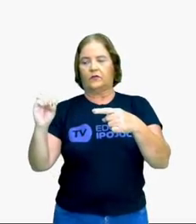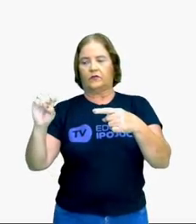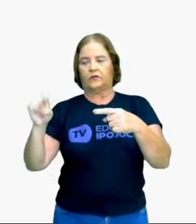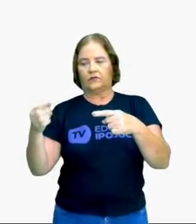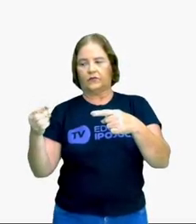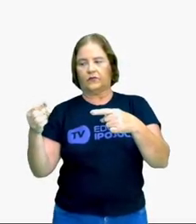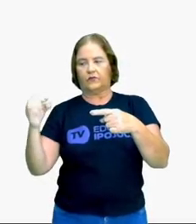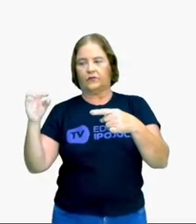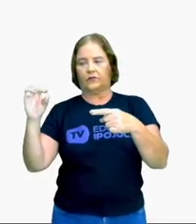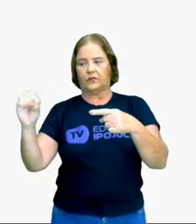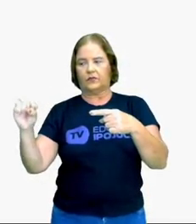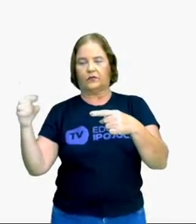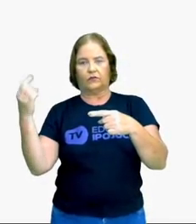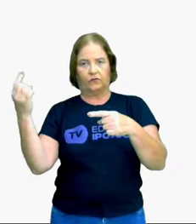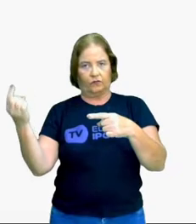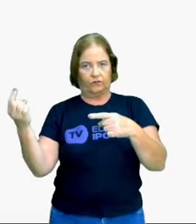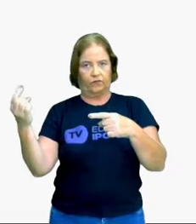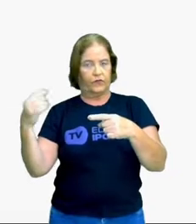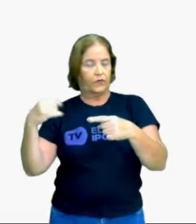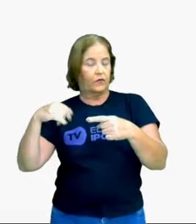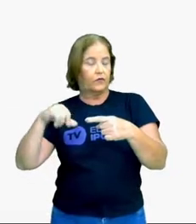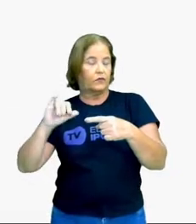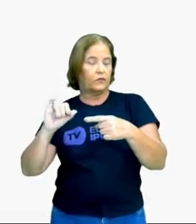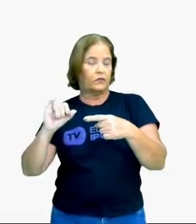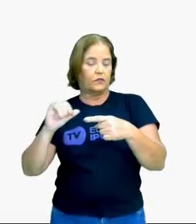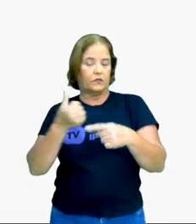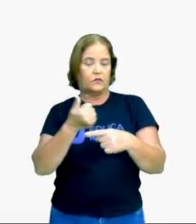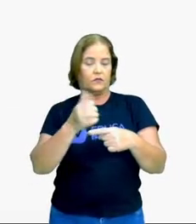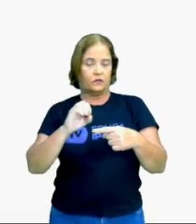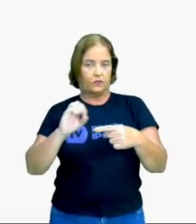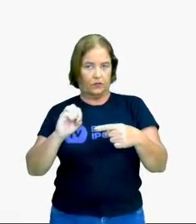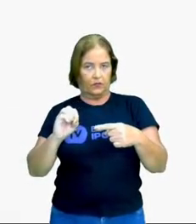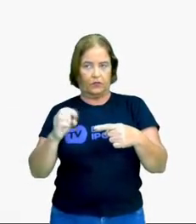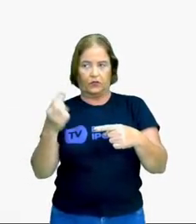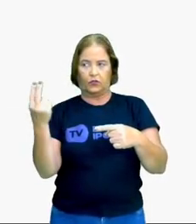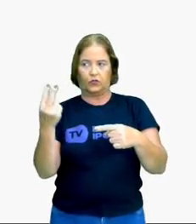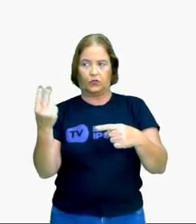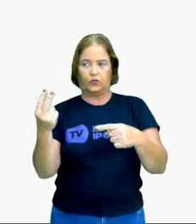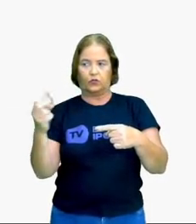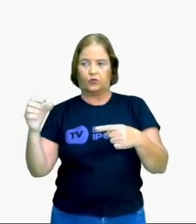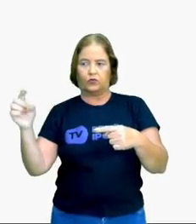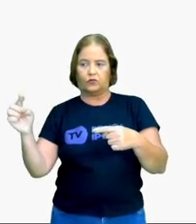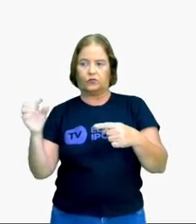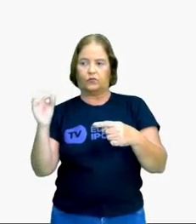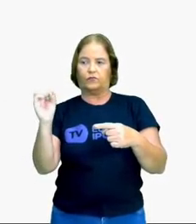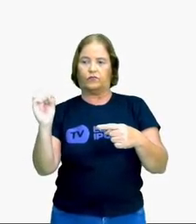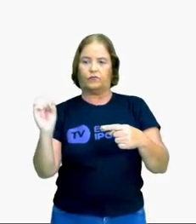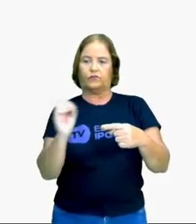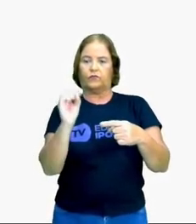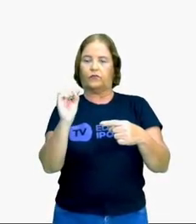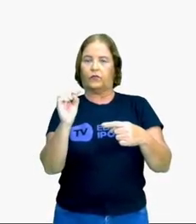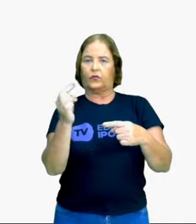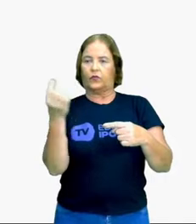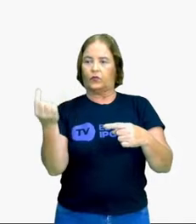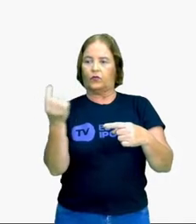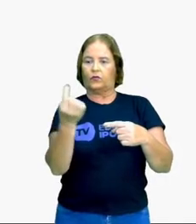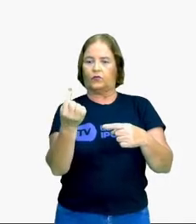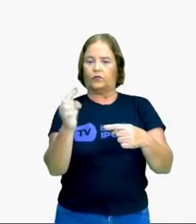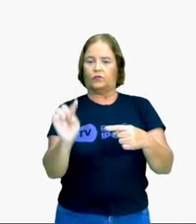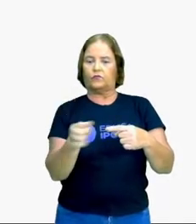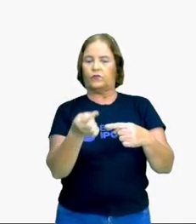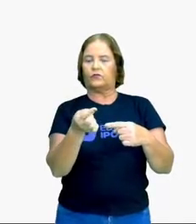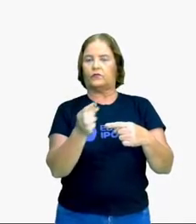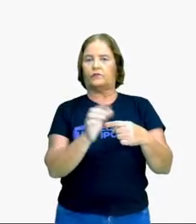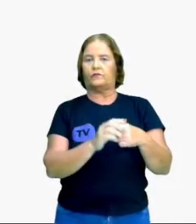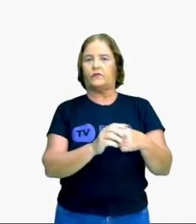0,01. Se é 100, serão duas casas decimais do lado direito. E se for 1 sobre